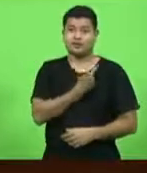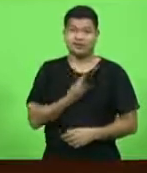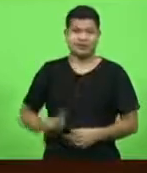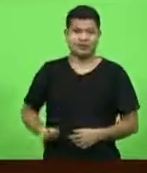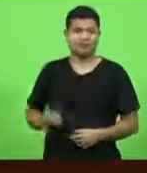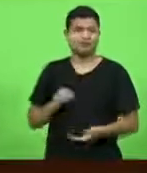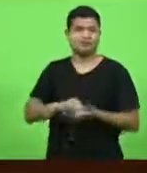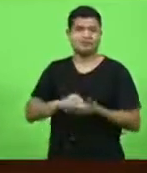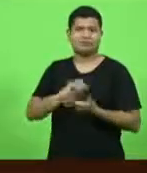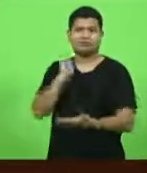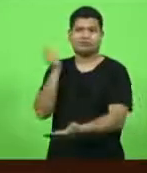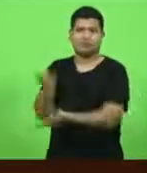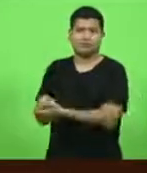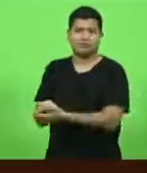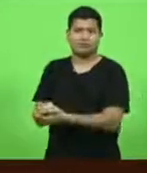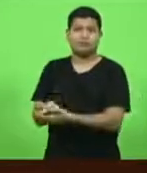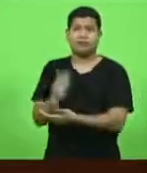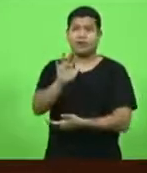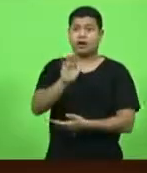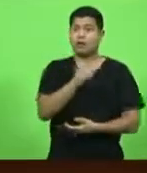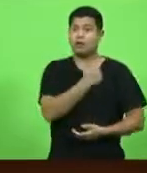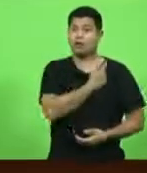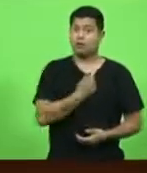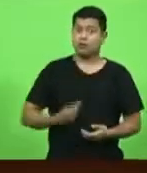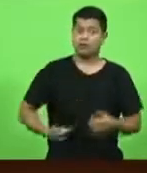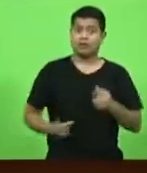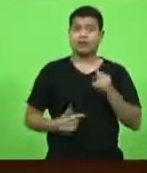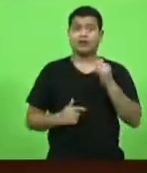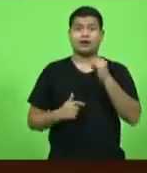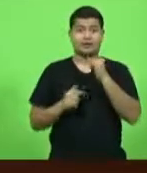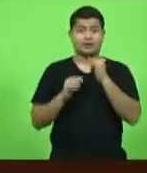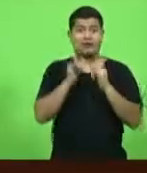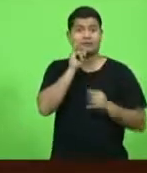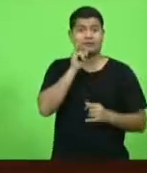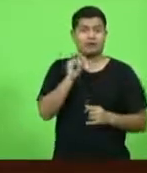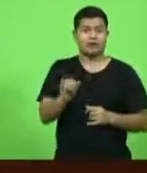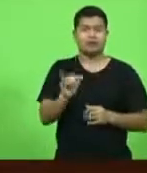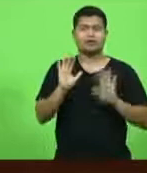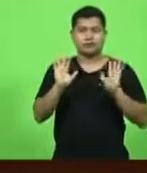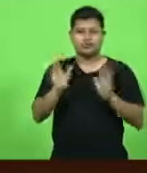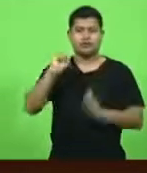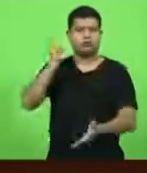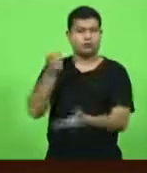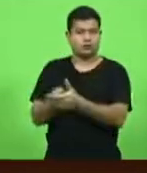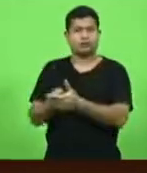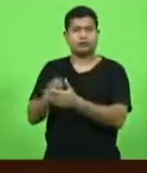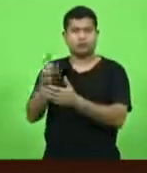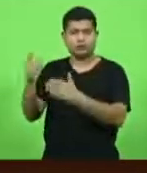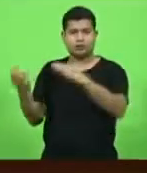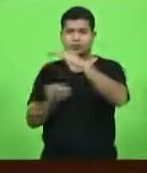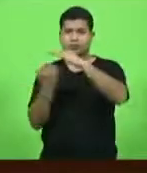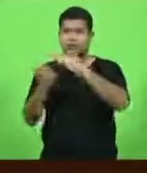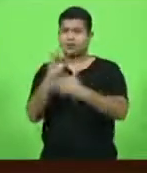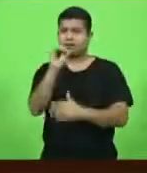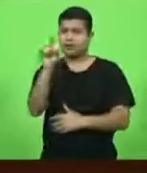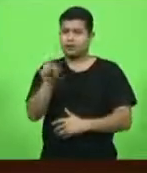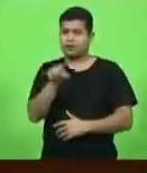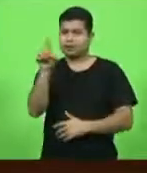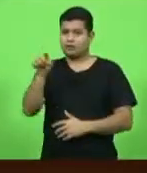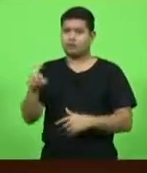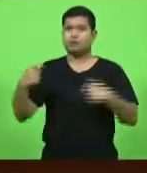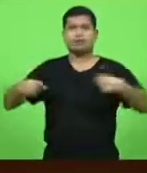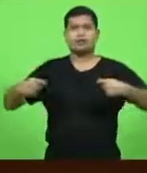o estado diz que pagou tudo para o z então fazer uma criação aqui e eu